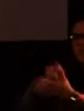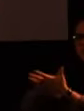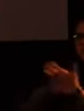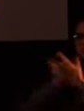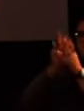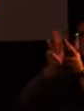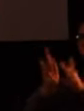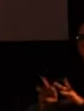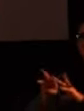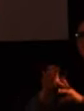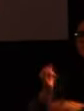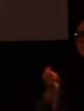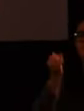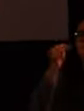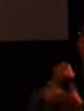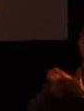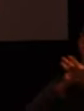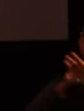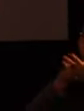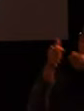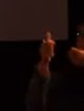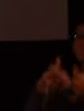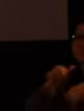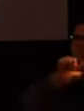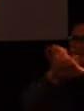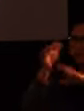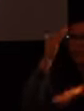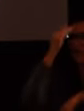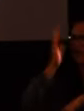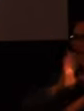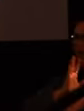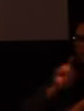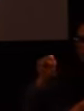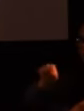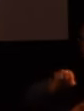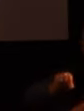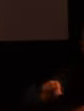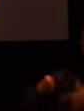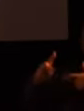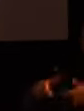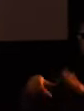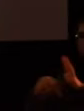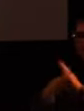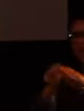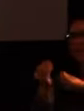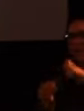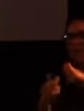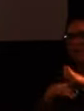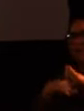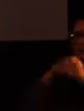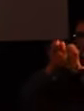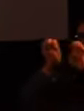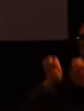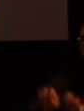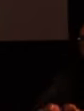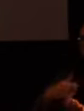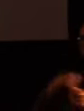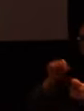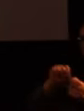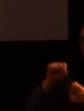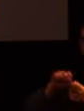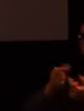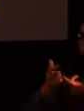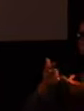eles trazem exatamente esse entendimento territorial de como é que a gente está estruturando, como é que a gente